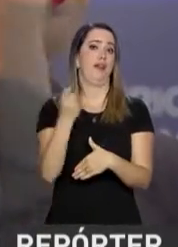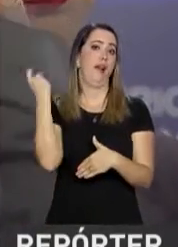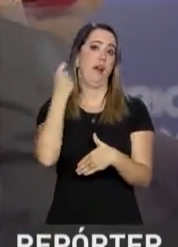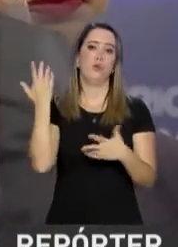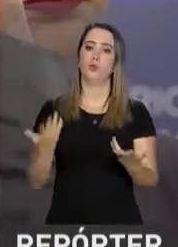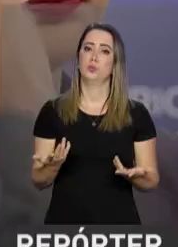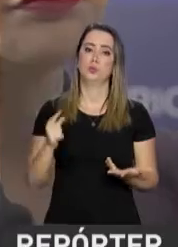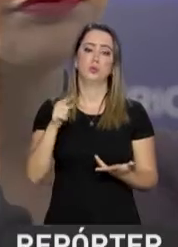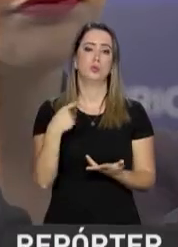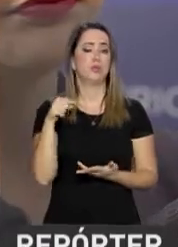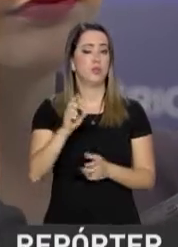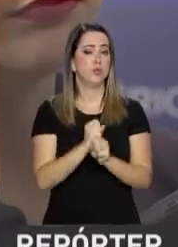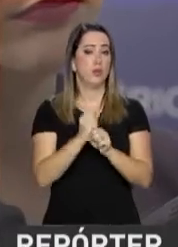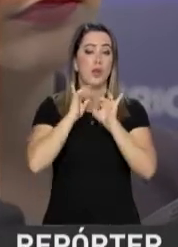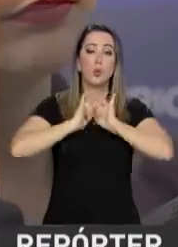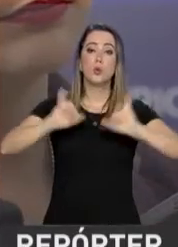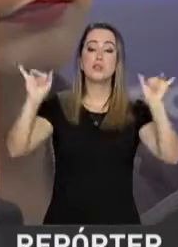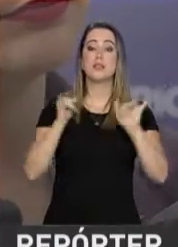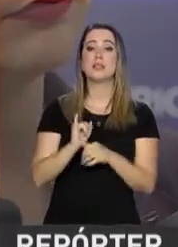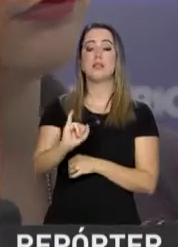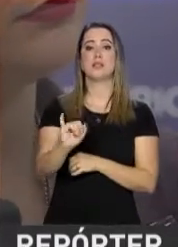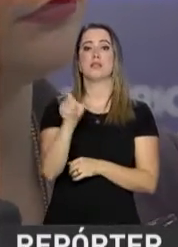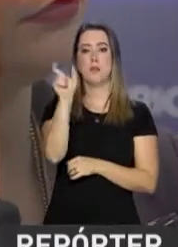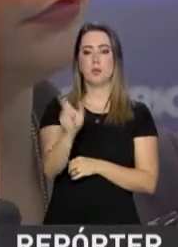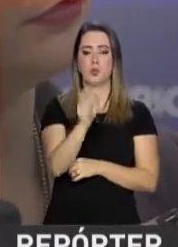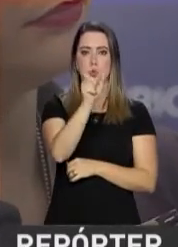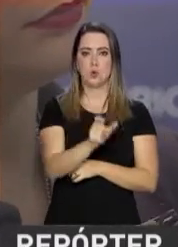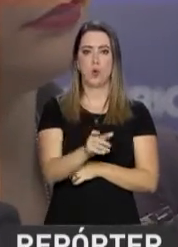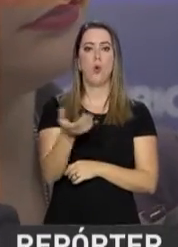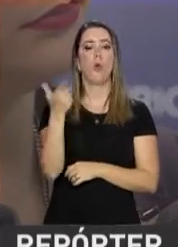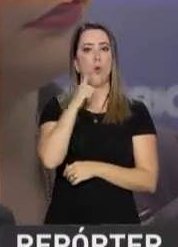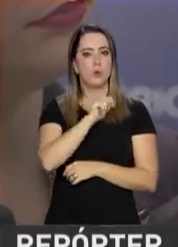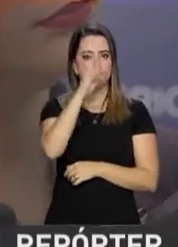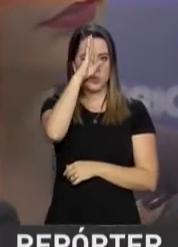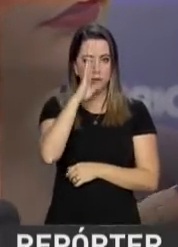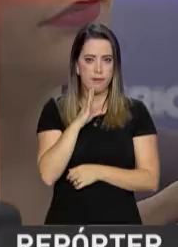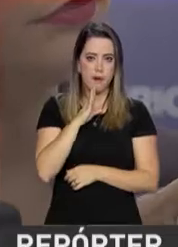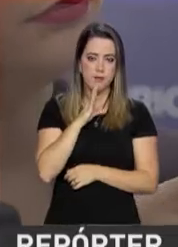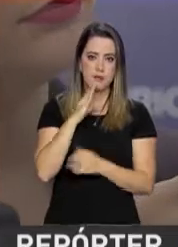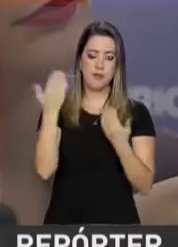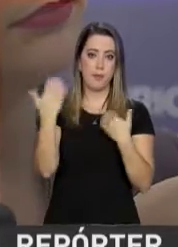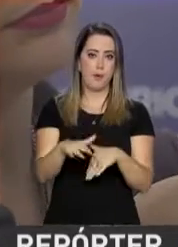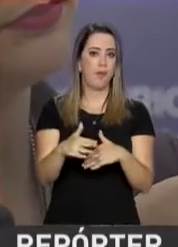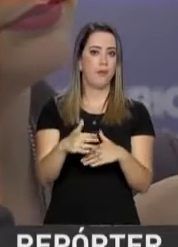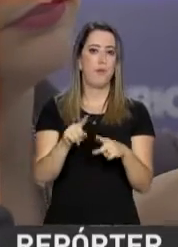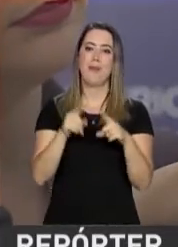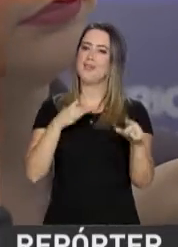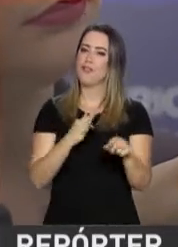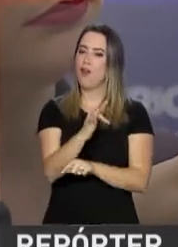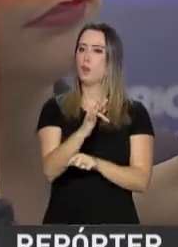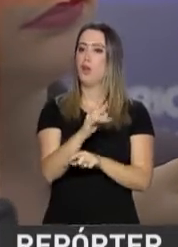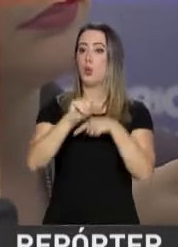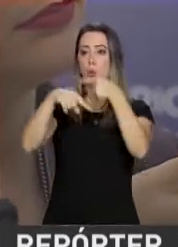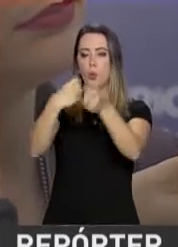então neste ano nós estamos anunciando que aqueles que obtiverem a gratuidade para fazer o exame e não comparecerem